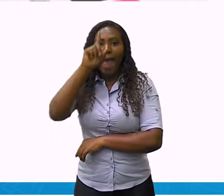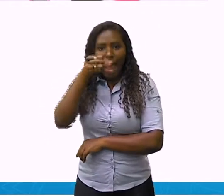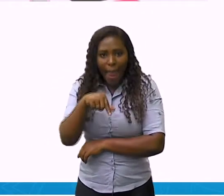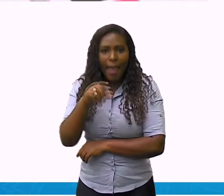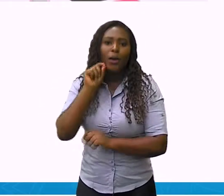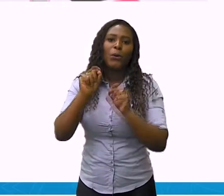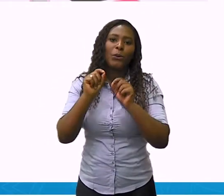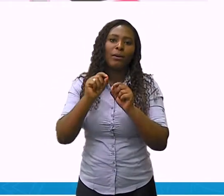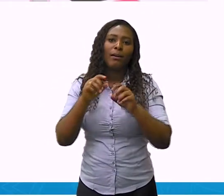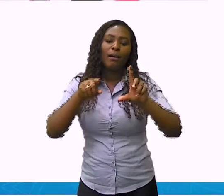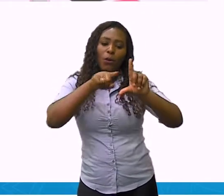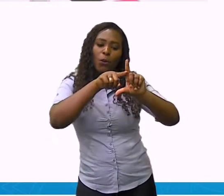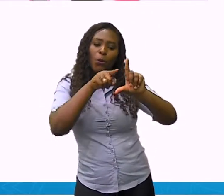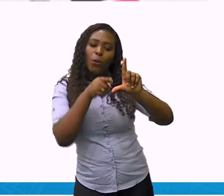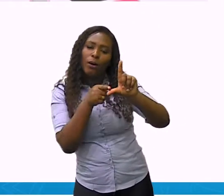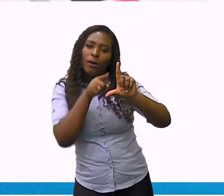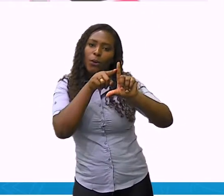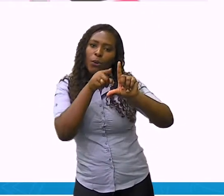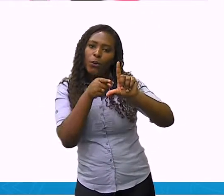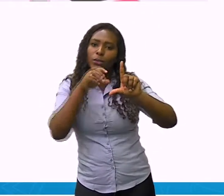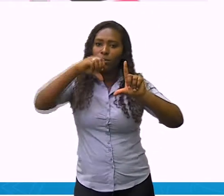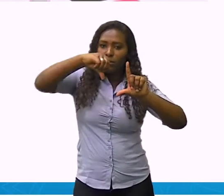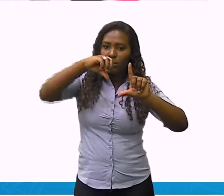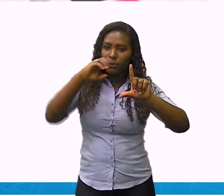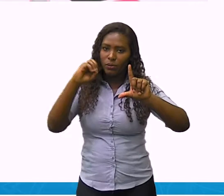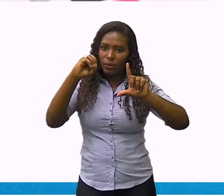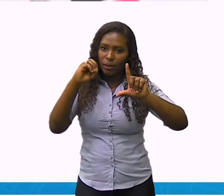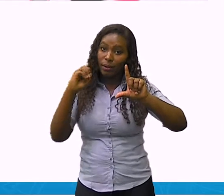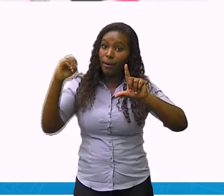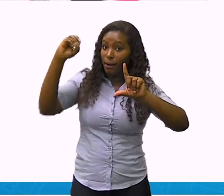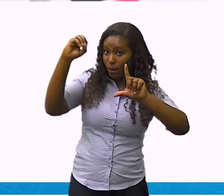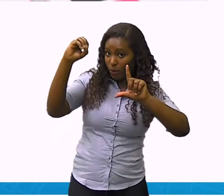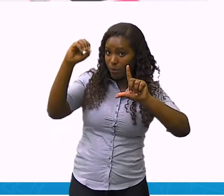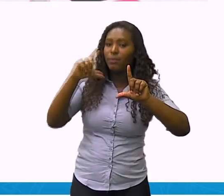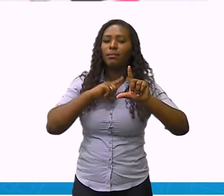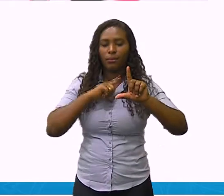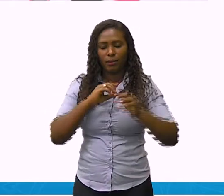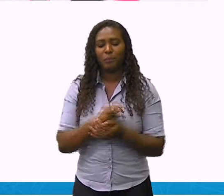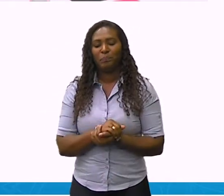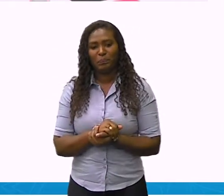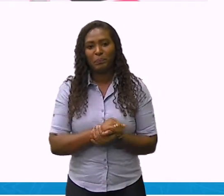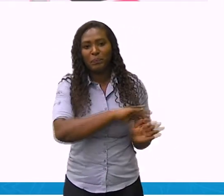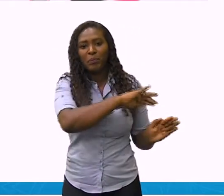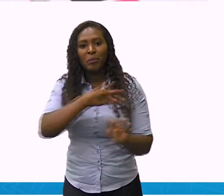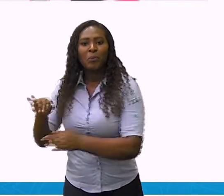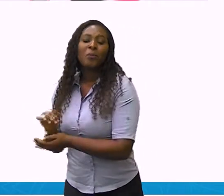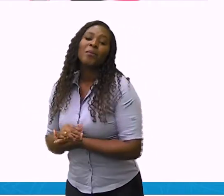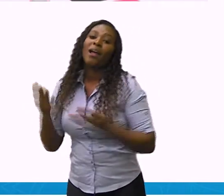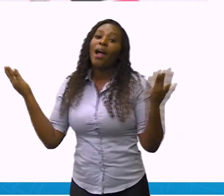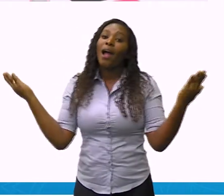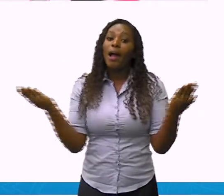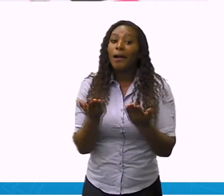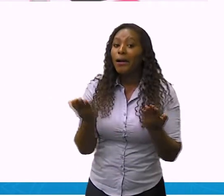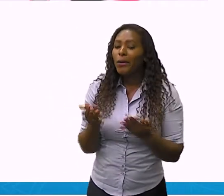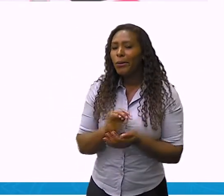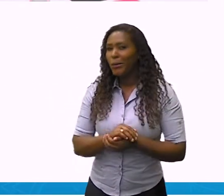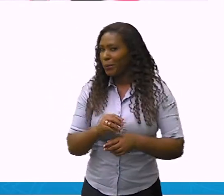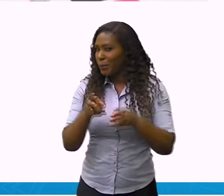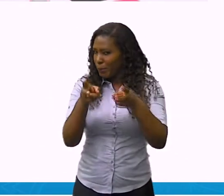forma ângulos de 90 graus. Vimos as propriedades dos losangos. Veja